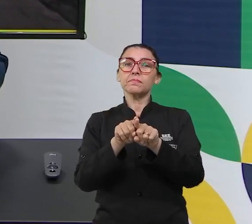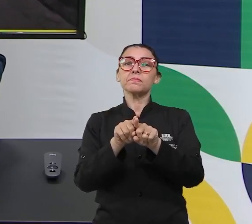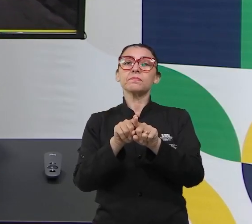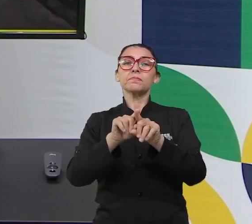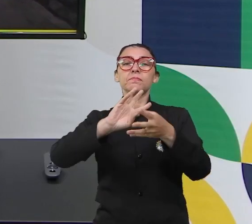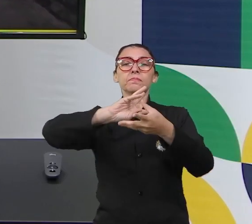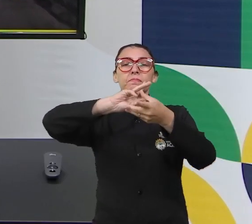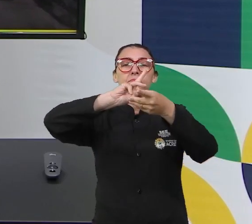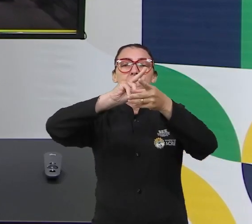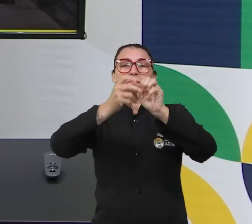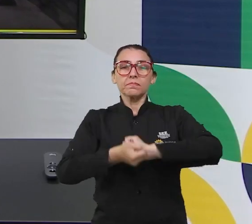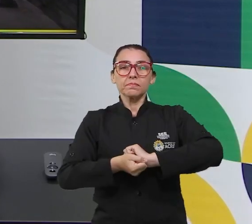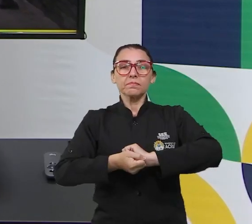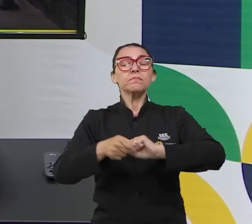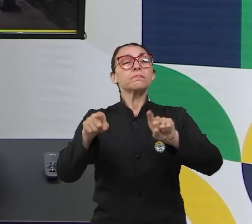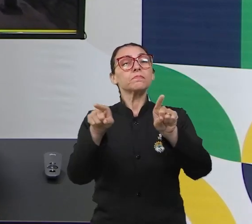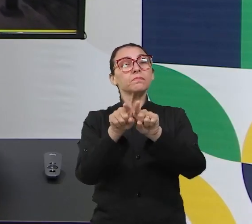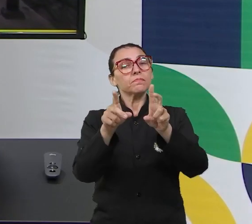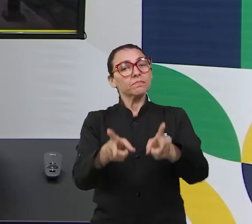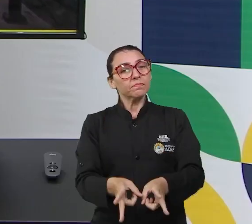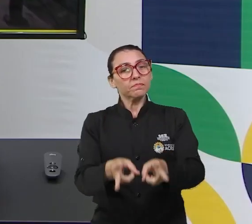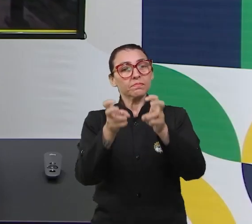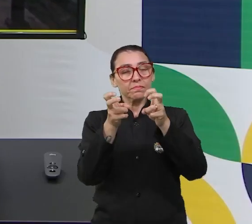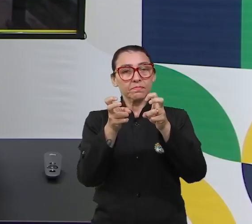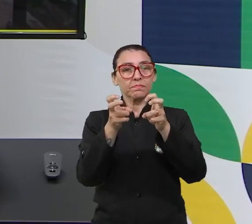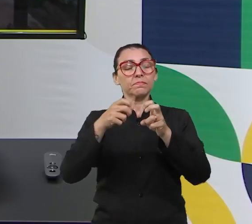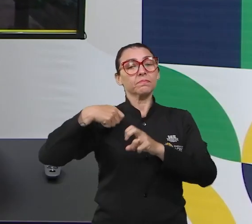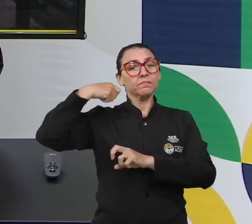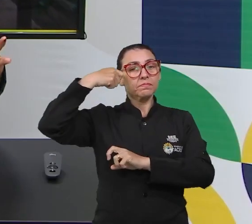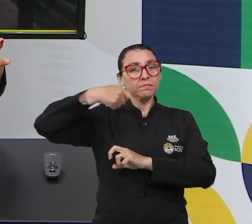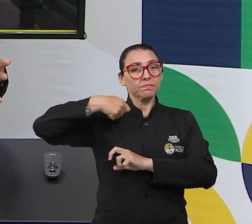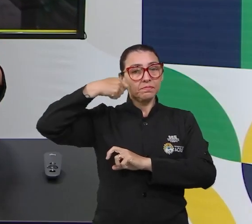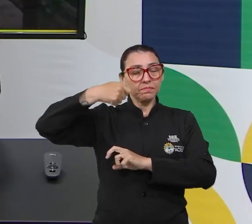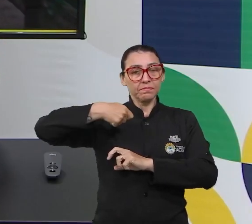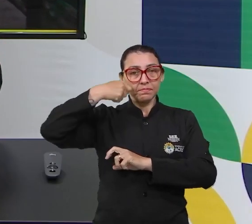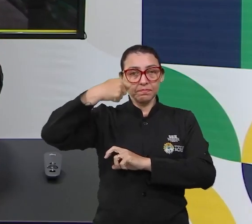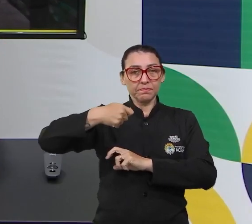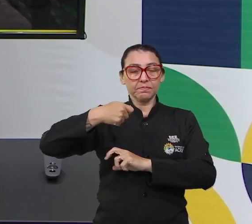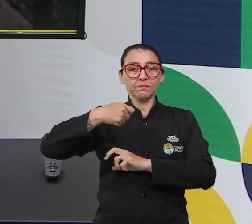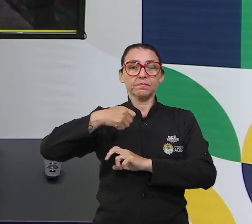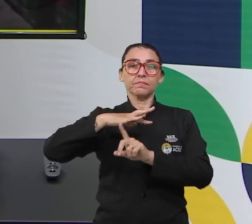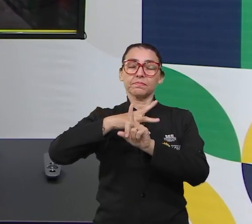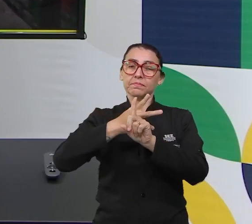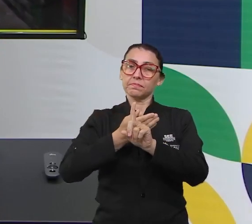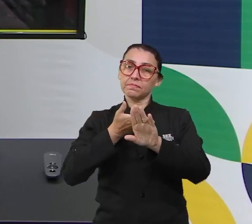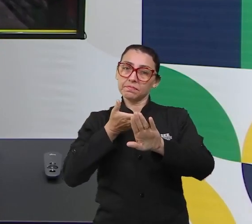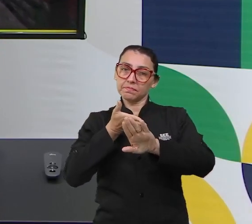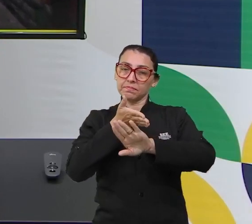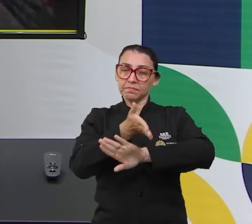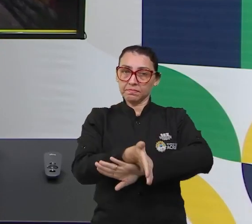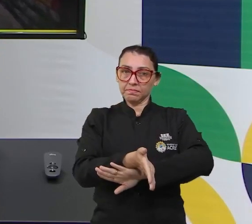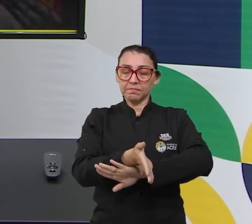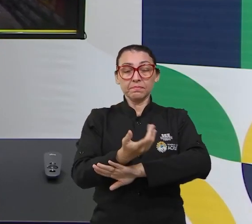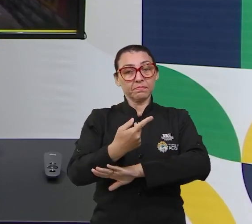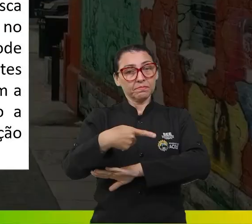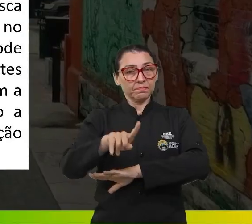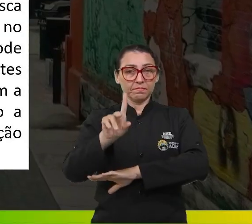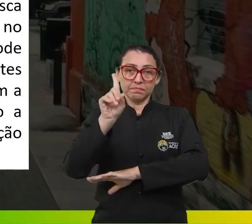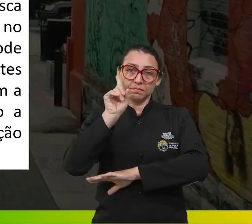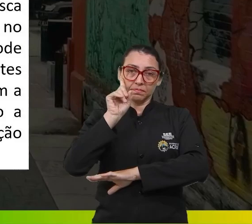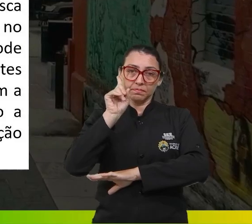vamos observar aqui. Então a intervenção artística é isso, é a arte ser inserida no seu